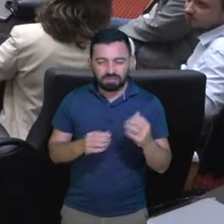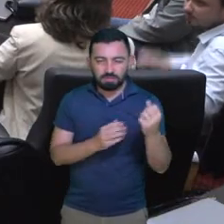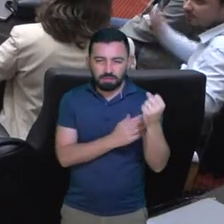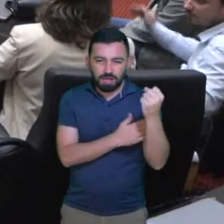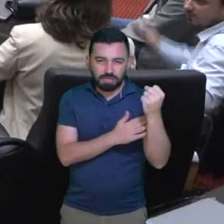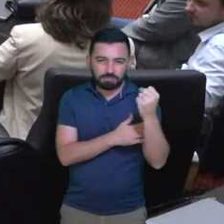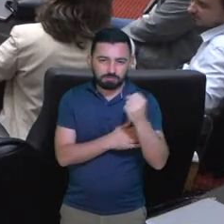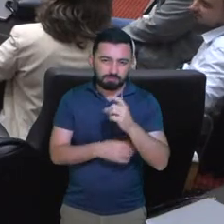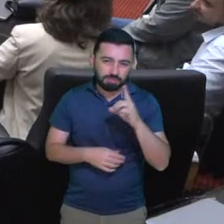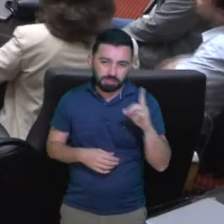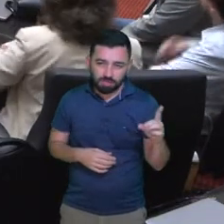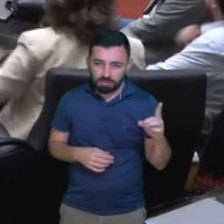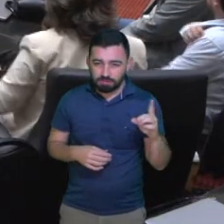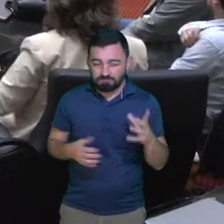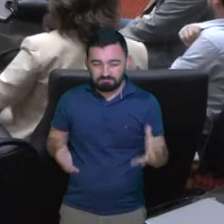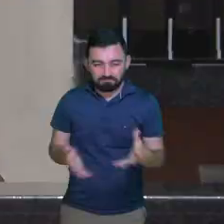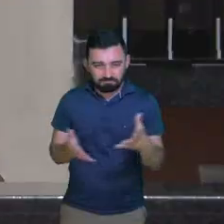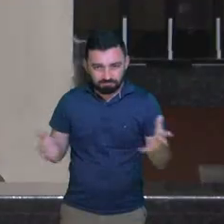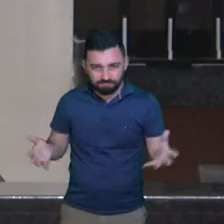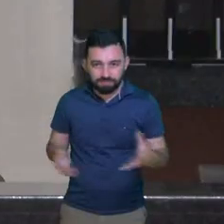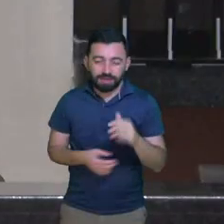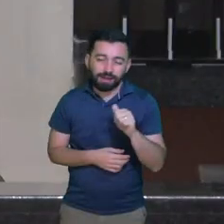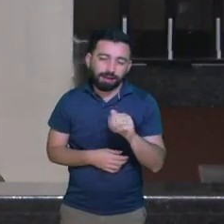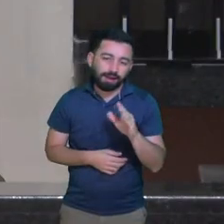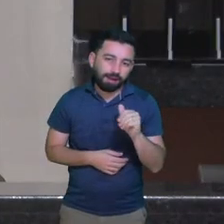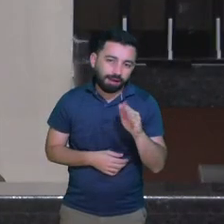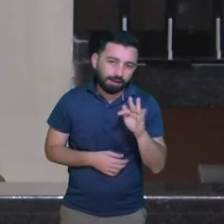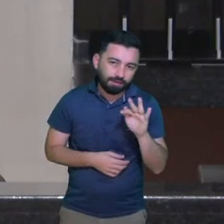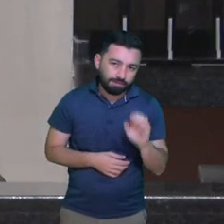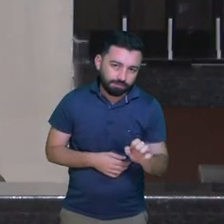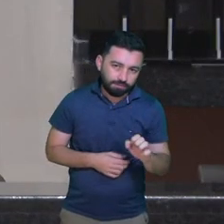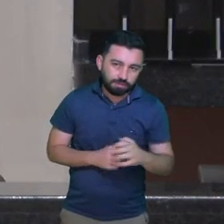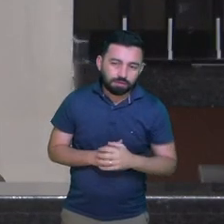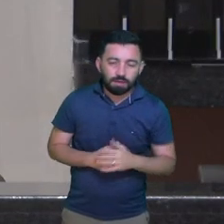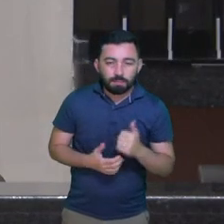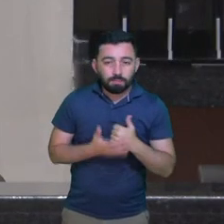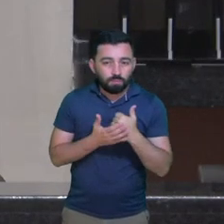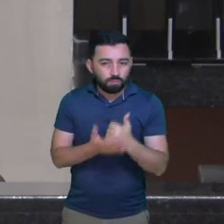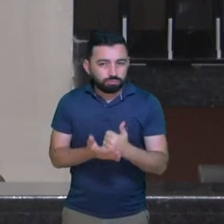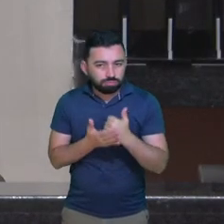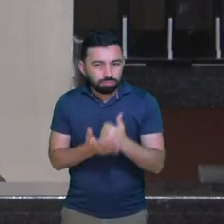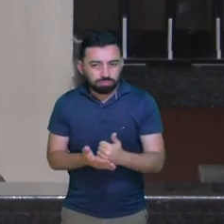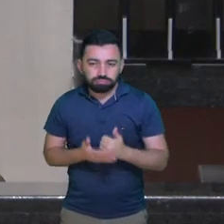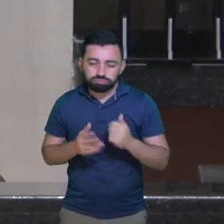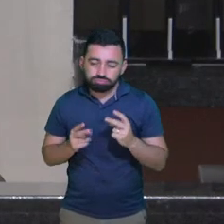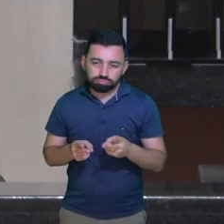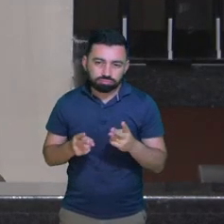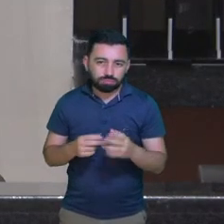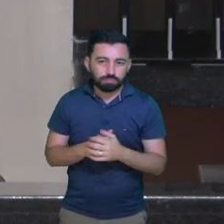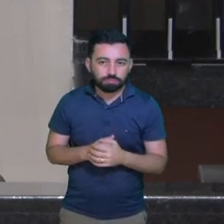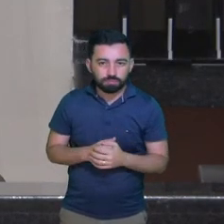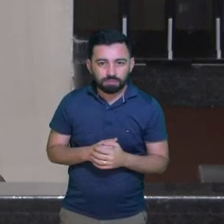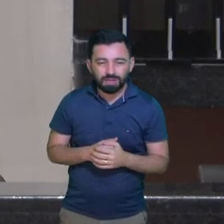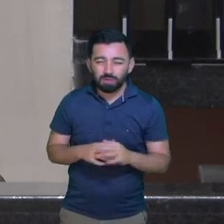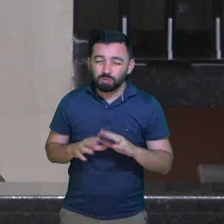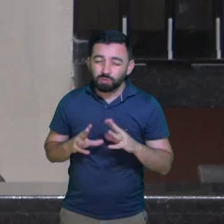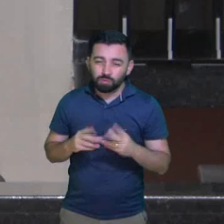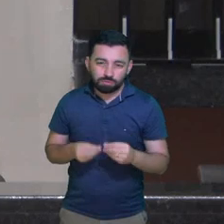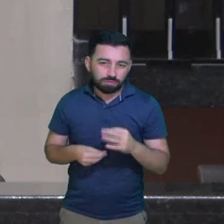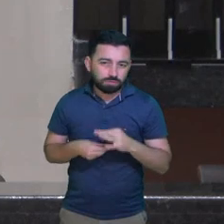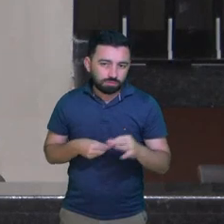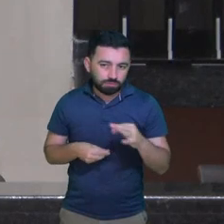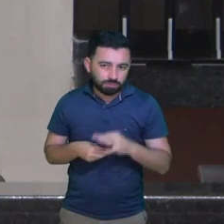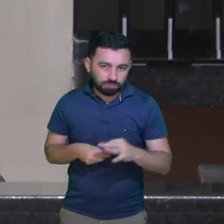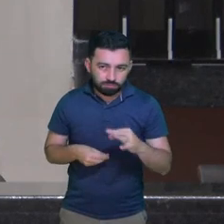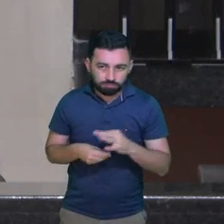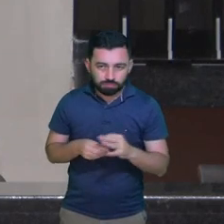promoção a a CAF que também nos deu um apoio irrestrito aos grupos de trabalho as todas as instituições que aderiram eu não